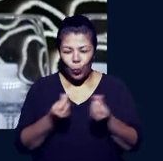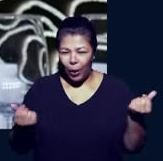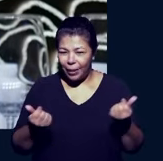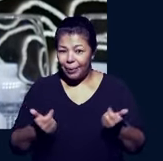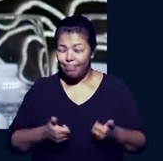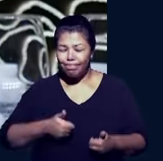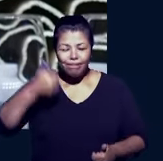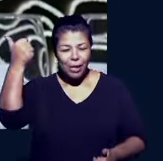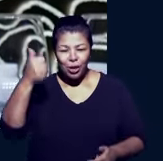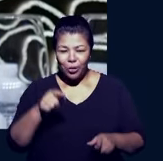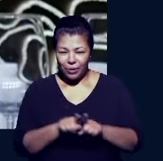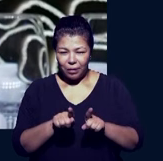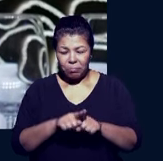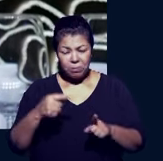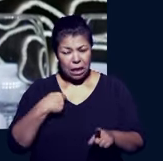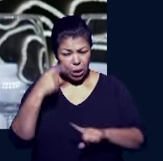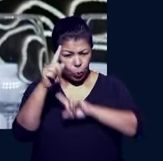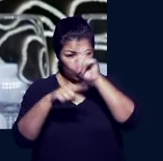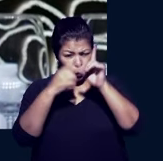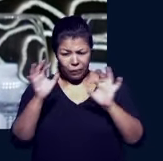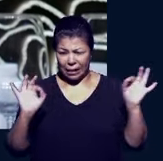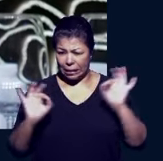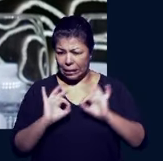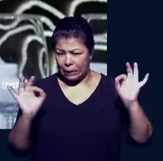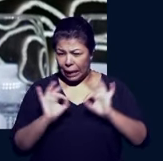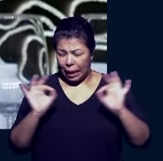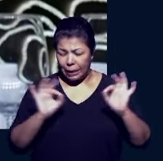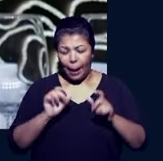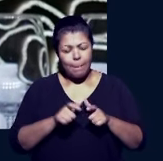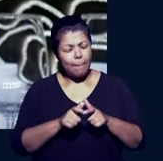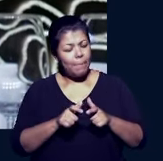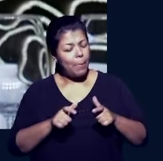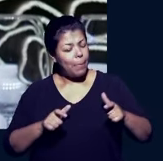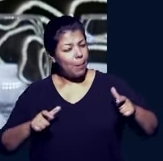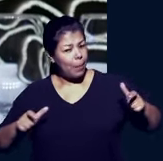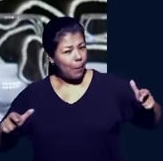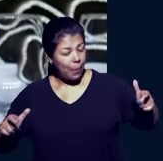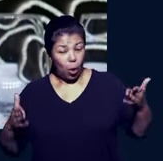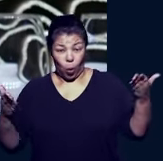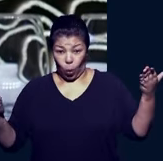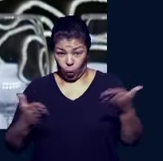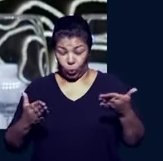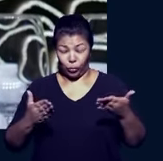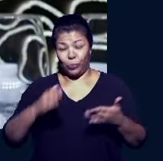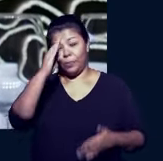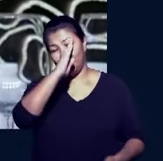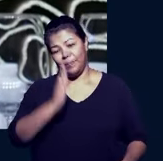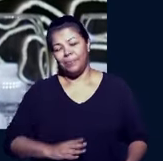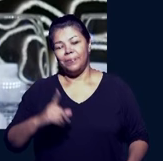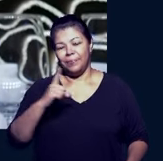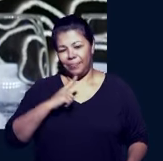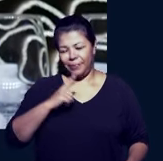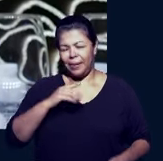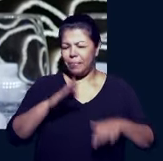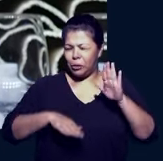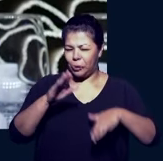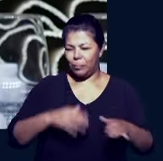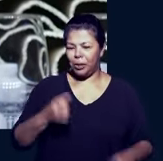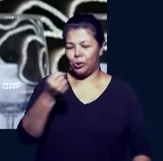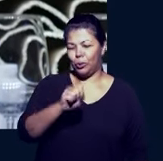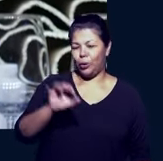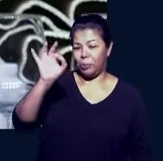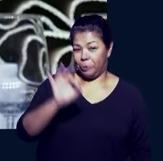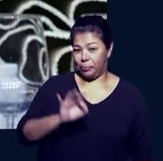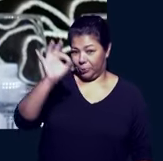então eu não tenho dúvida nenhuma que vai continuar crescendo e a gente tem um stoque o Brasil hoje tem mais ou menos 88% da sua